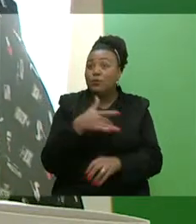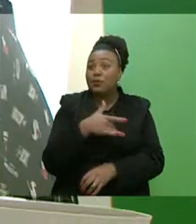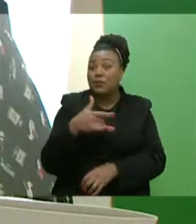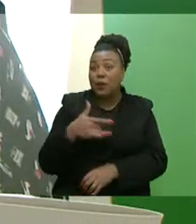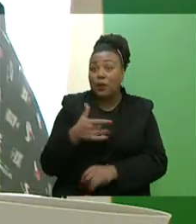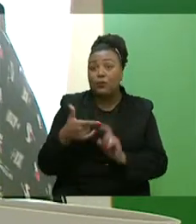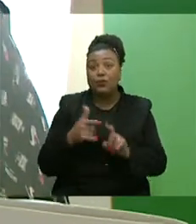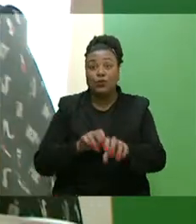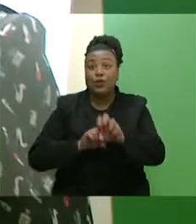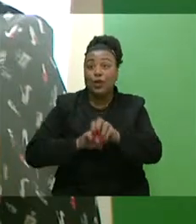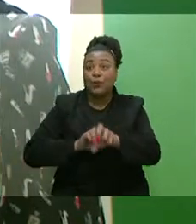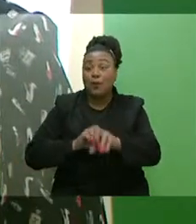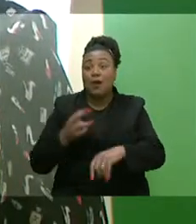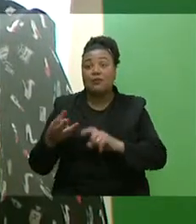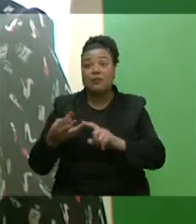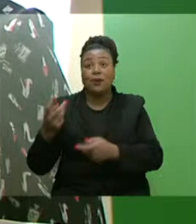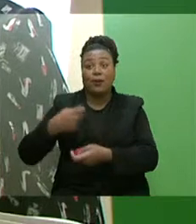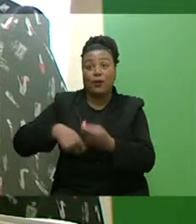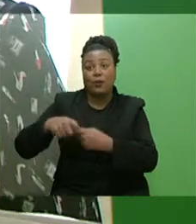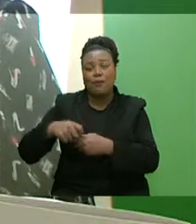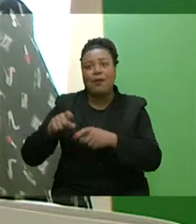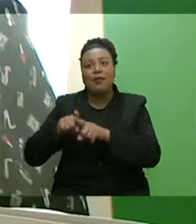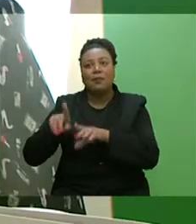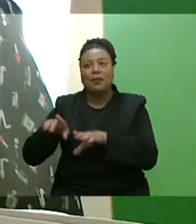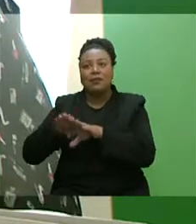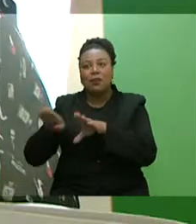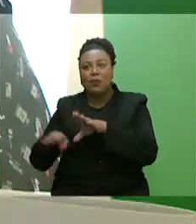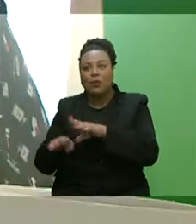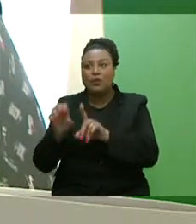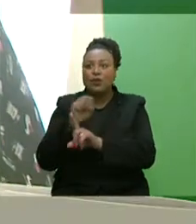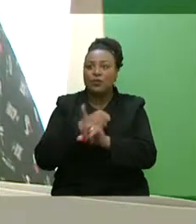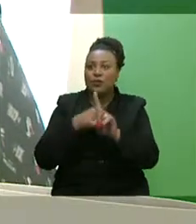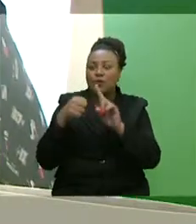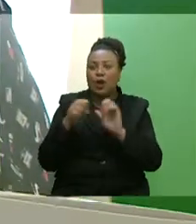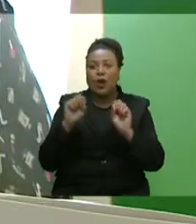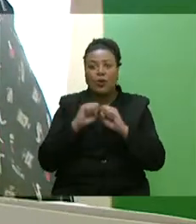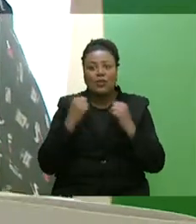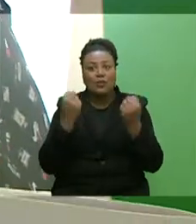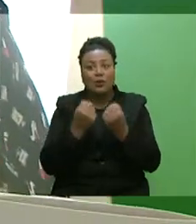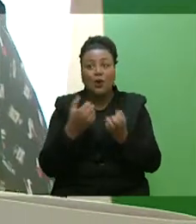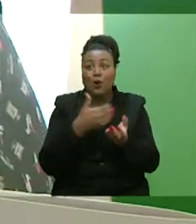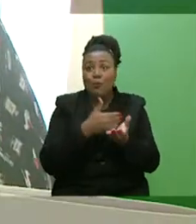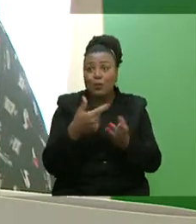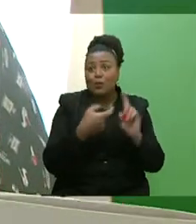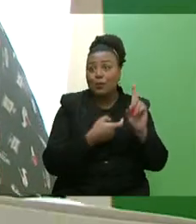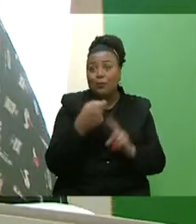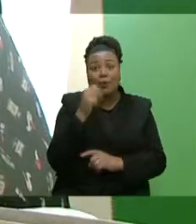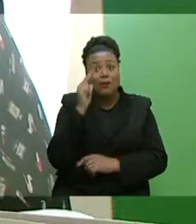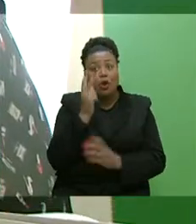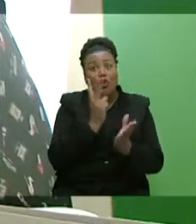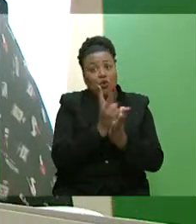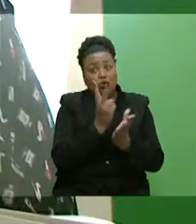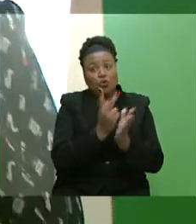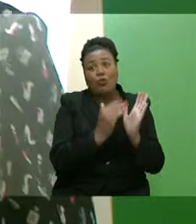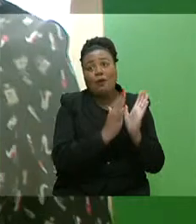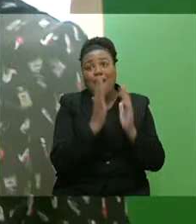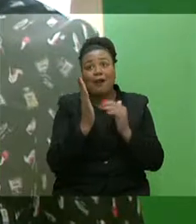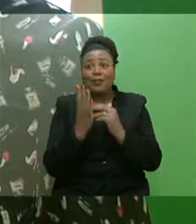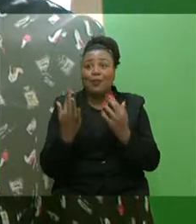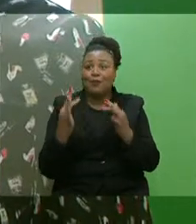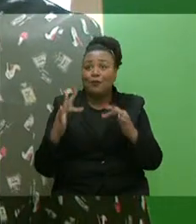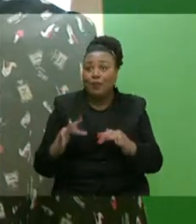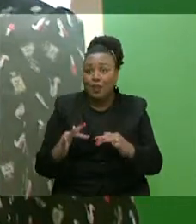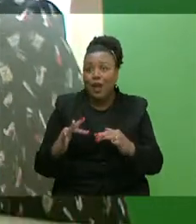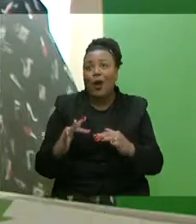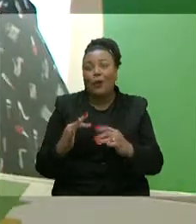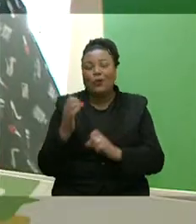saúde, educação, economia e desigualdade social. Os seminários, que iniciaram em abril, seguem até o final do ano com